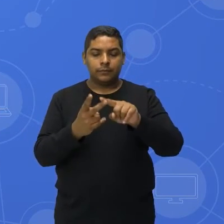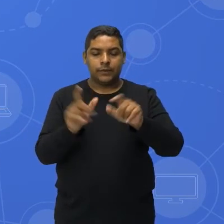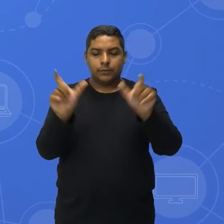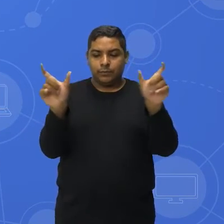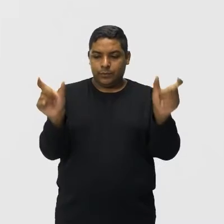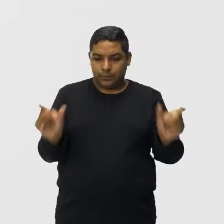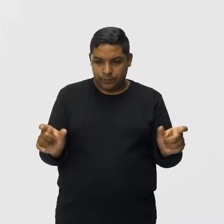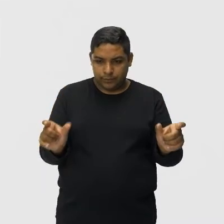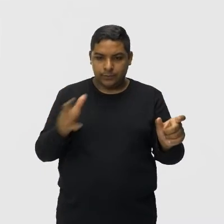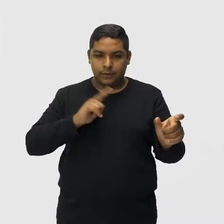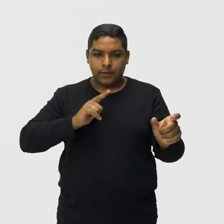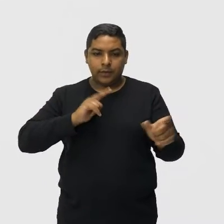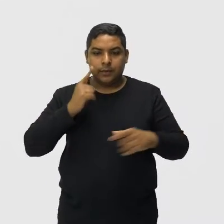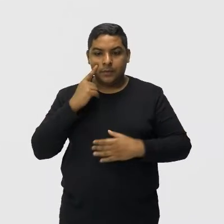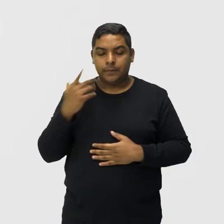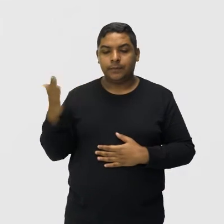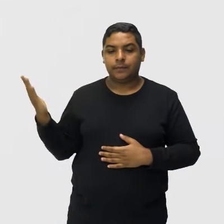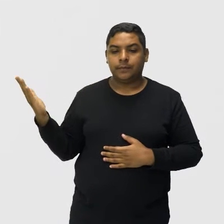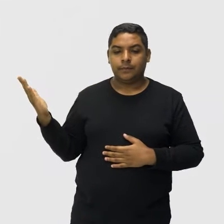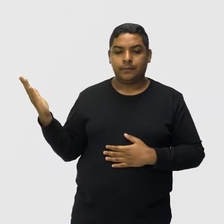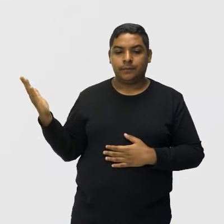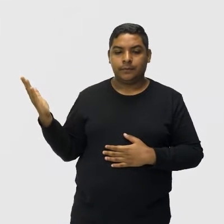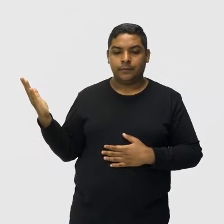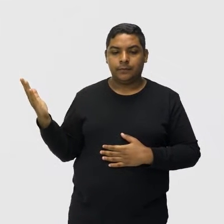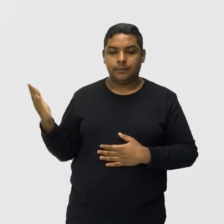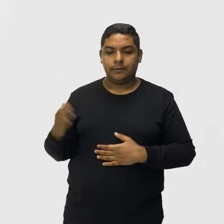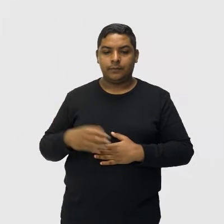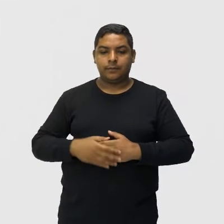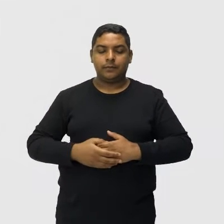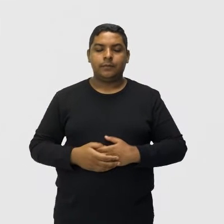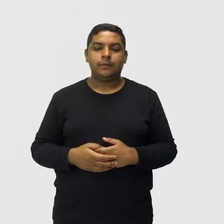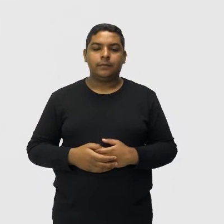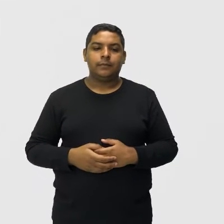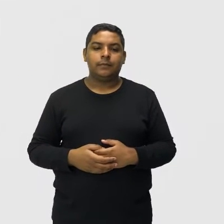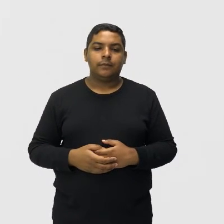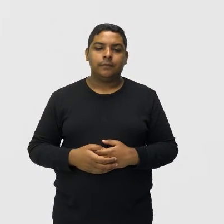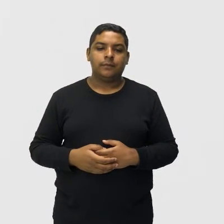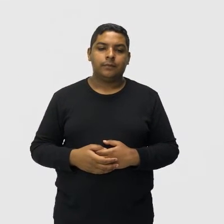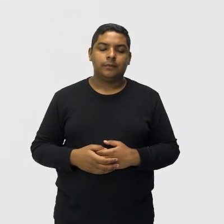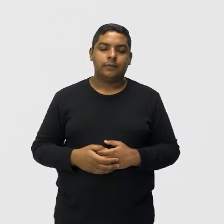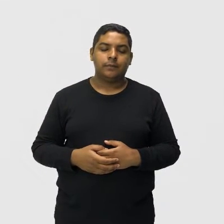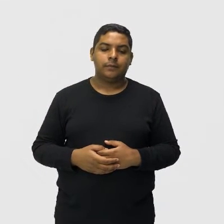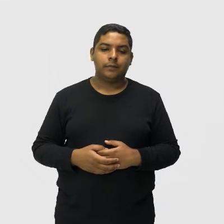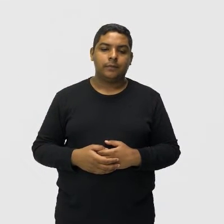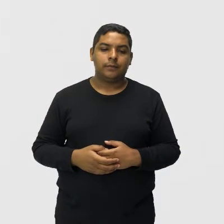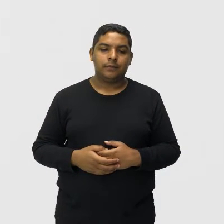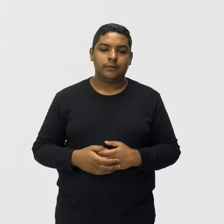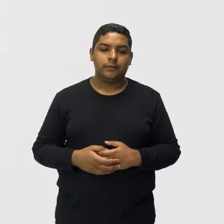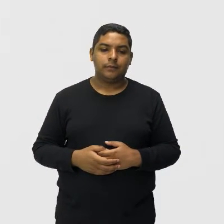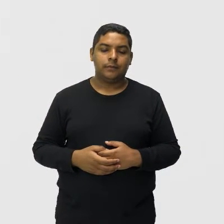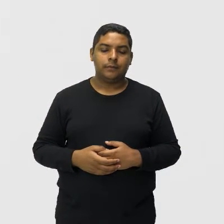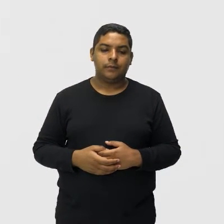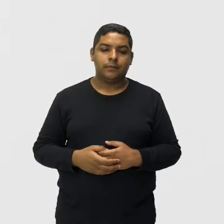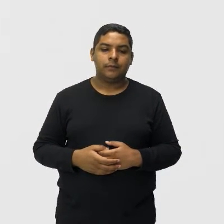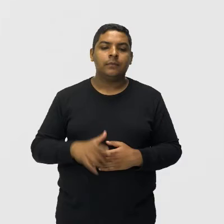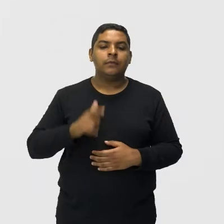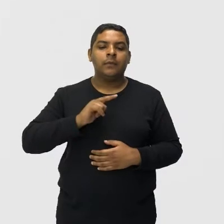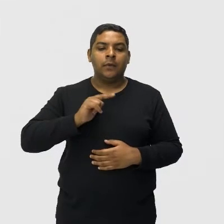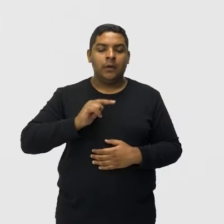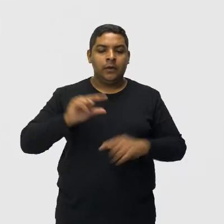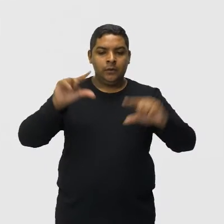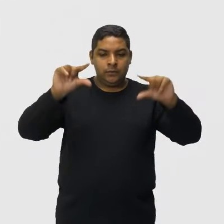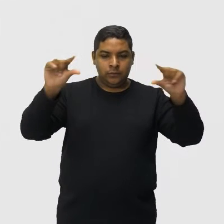extremidades preenchidas com a carbonila, né? Olha só. Então, nós temos carbonila nas duas pontas,